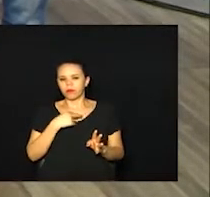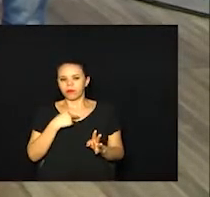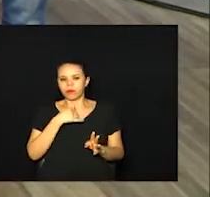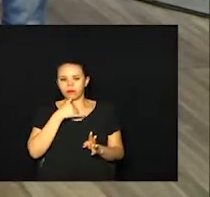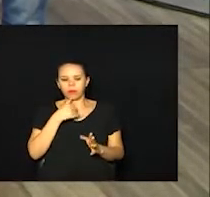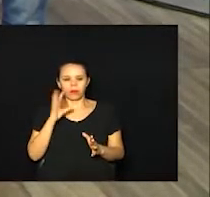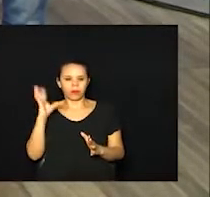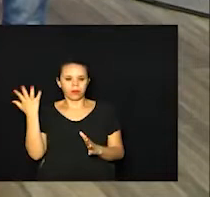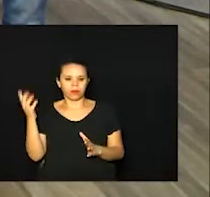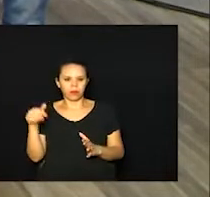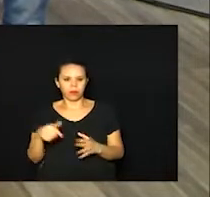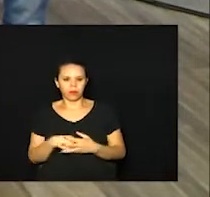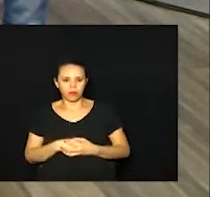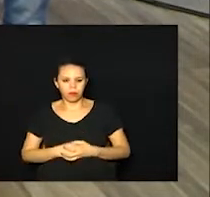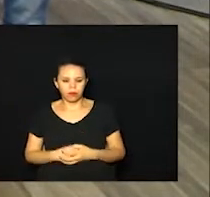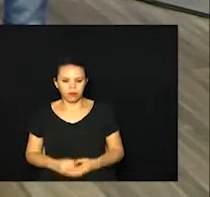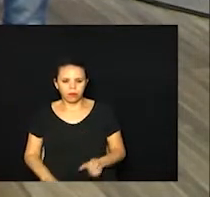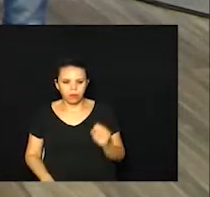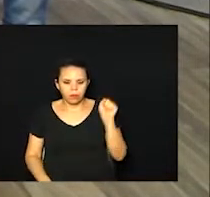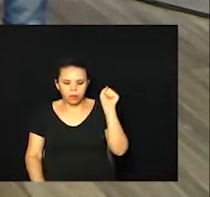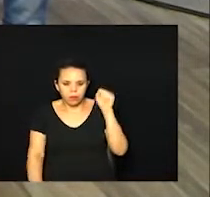ainda é registrado aqui. Sim.